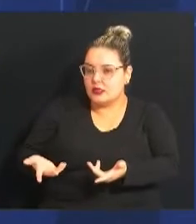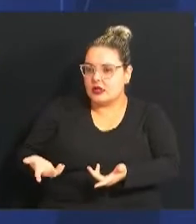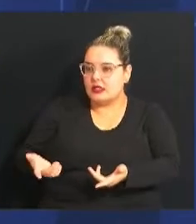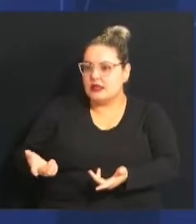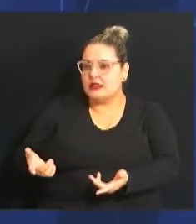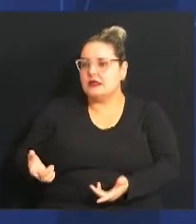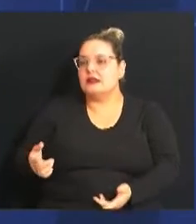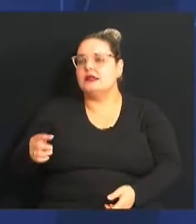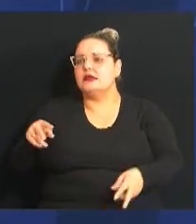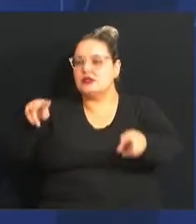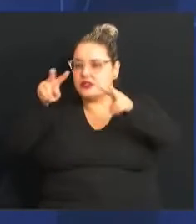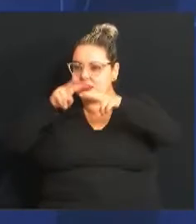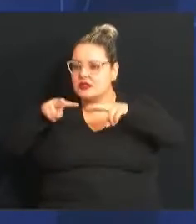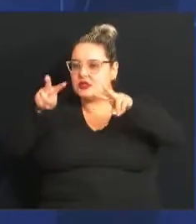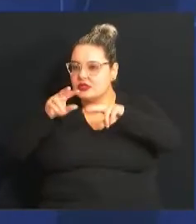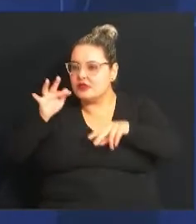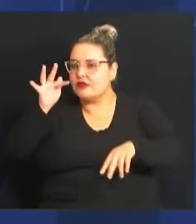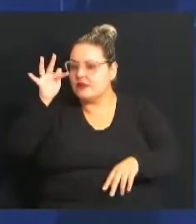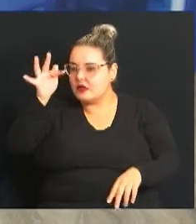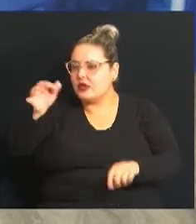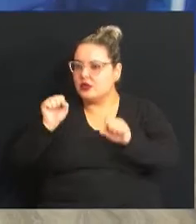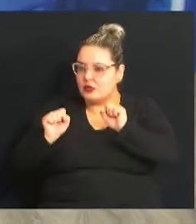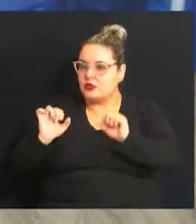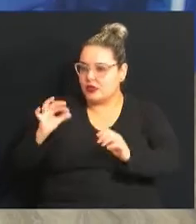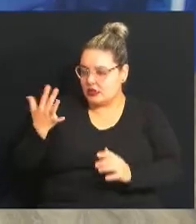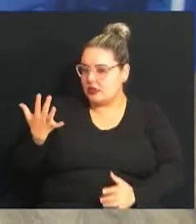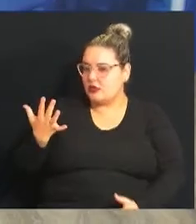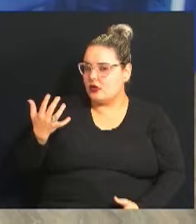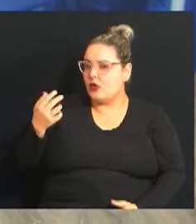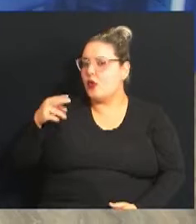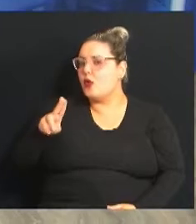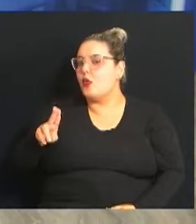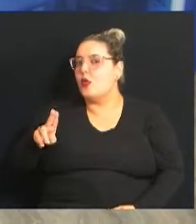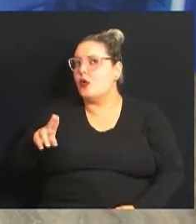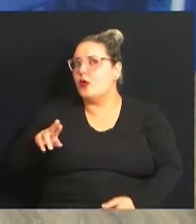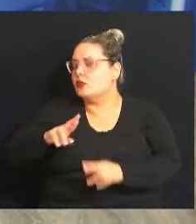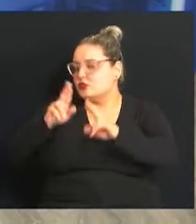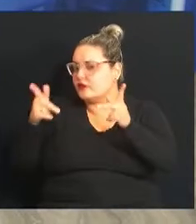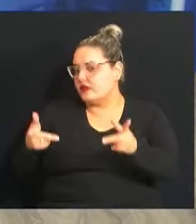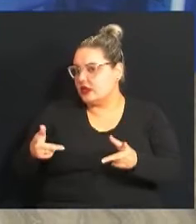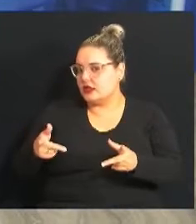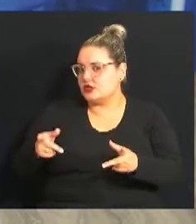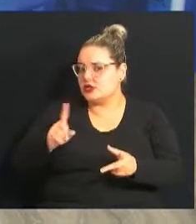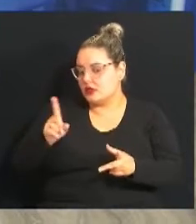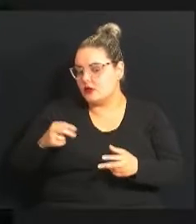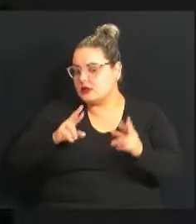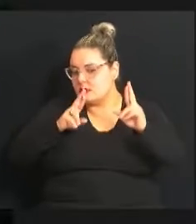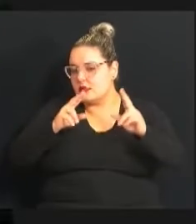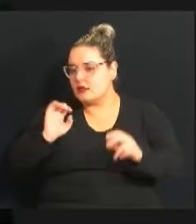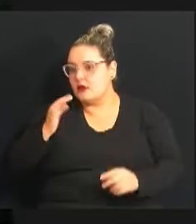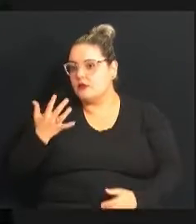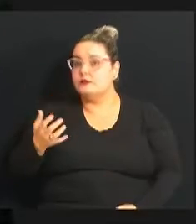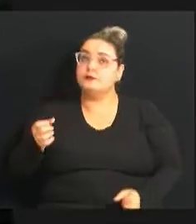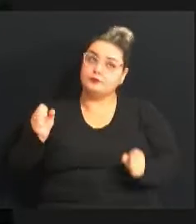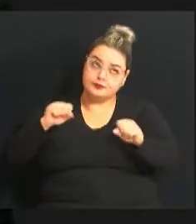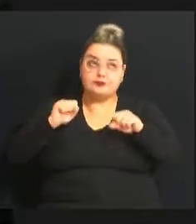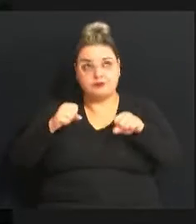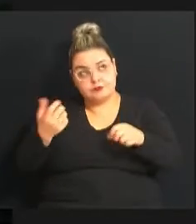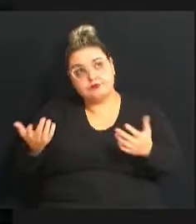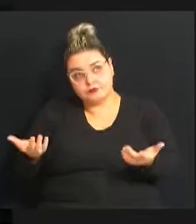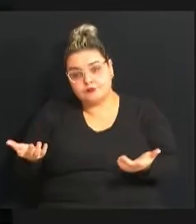sendo visto ali no horizonte, que poderia acontecer? Ou foi atípico? Não, sim. A